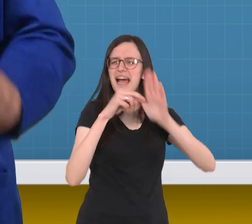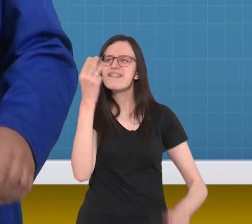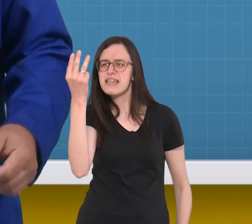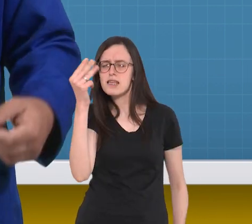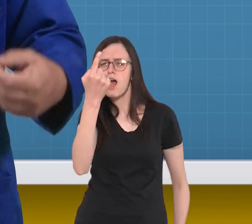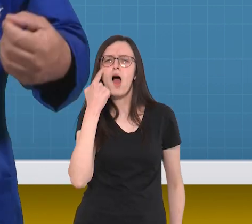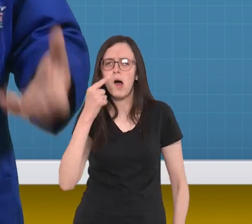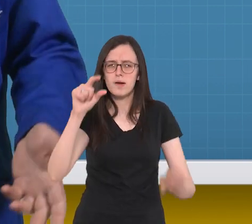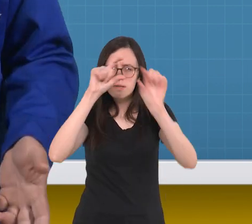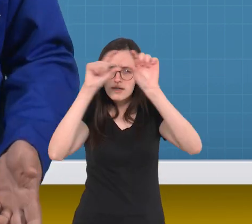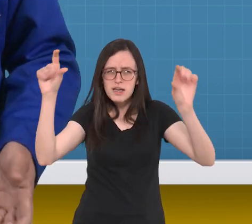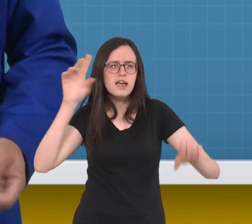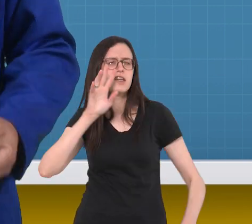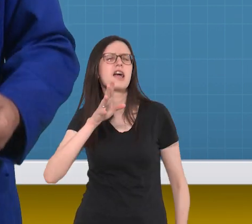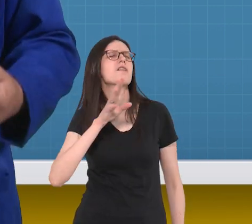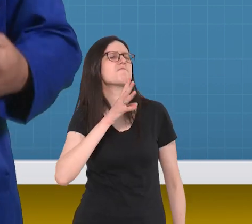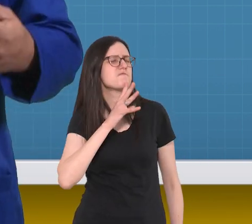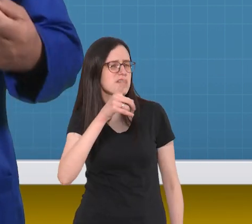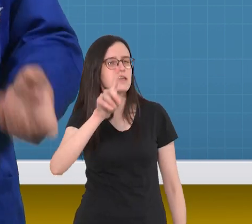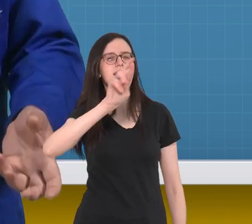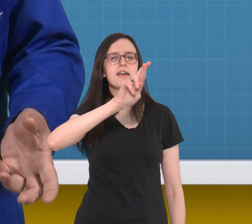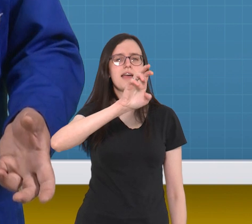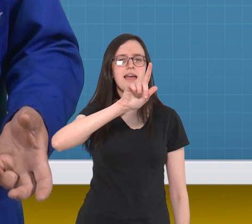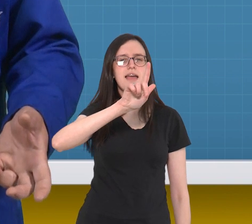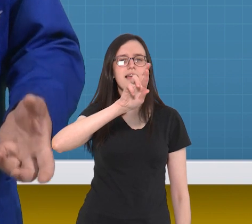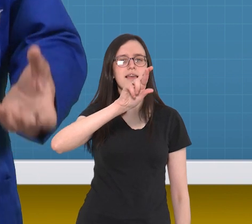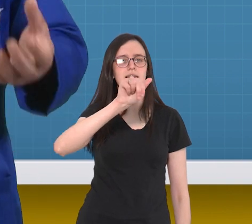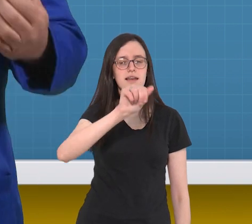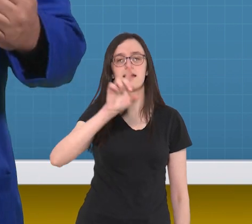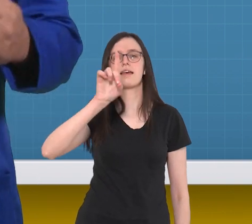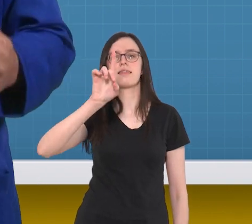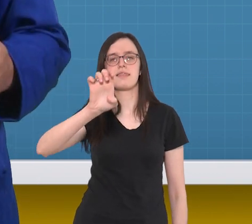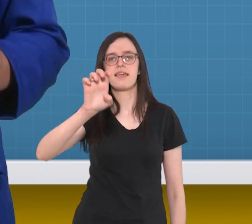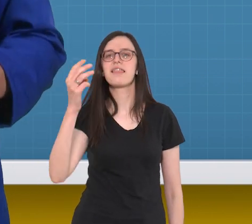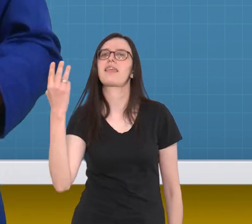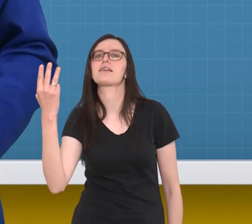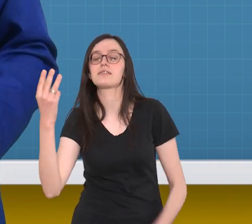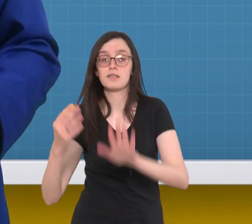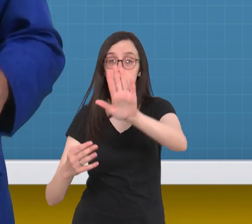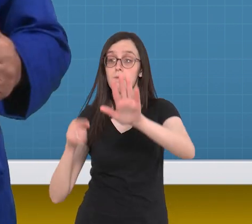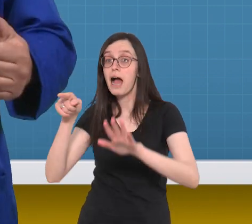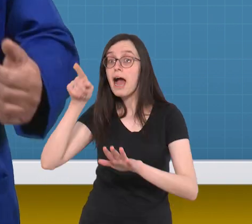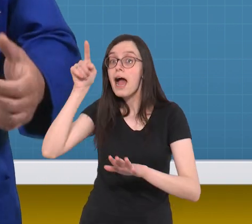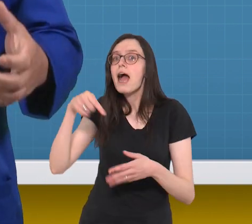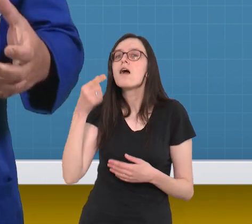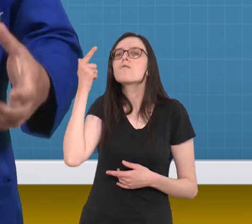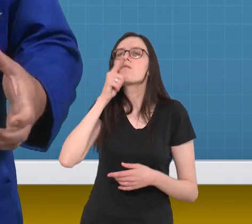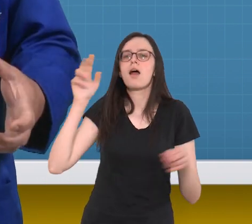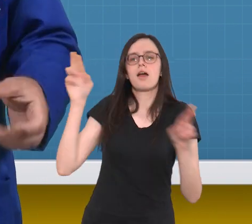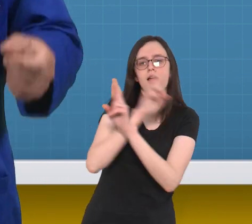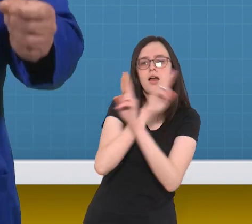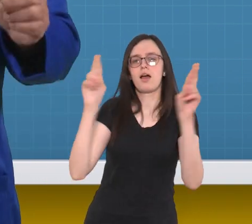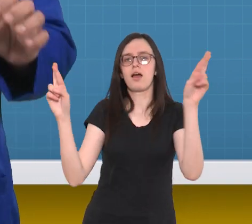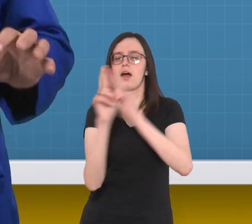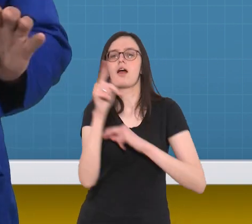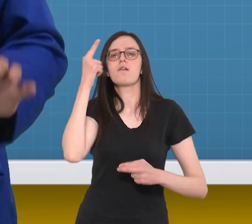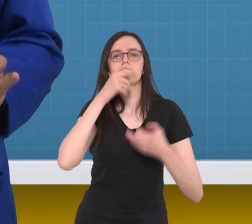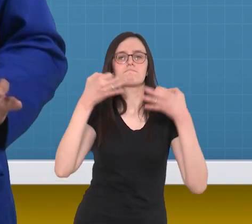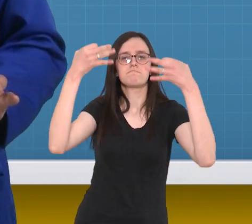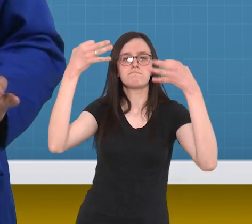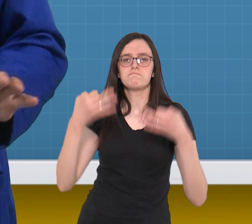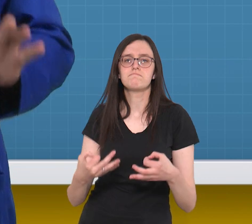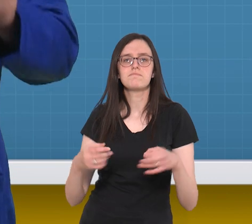Tenho certeza que você já ouviu falar, que você já aplicou, mas essa é a maneira mais prática de você relacionar de